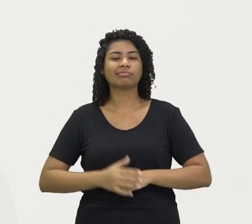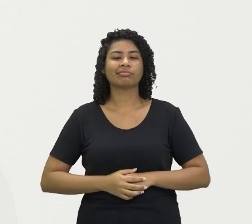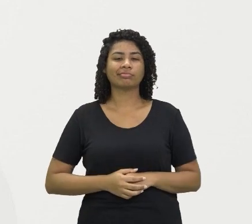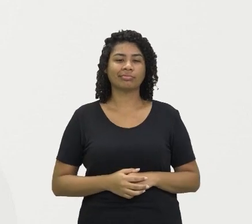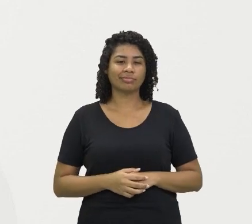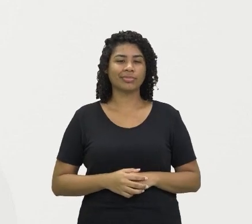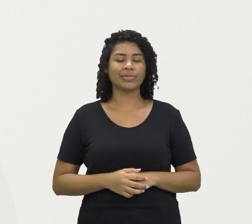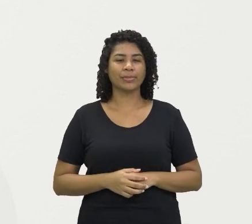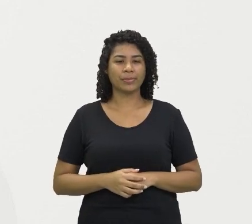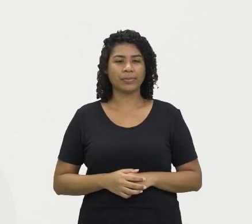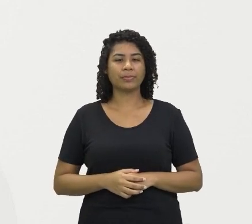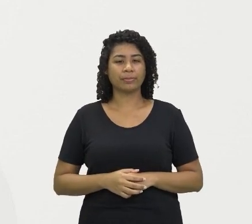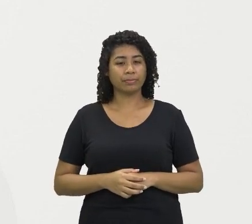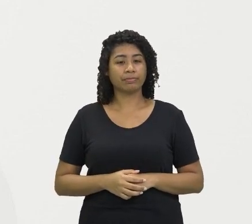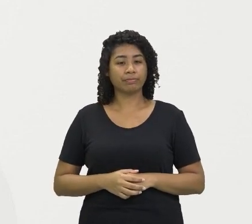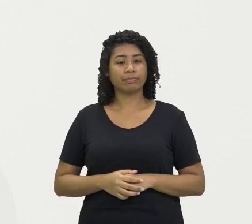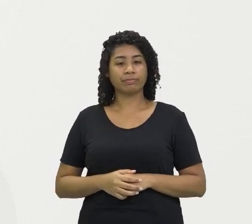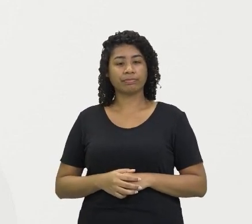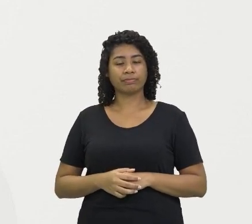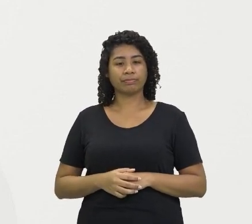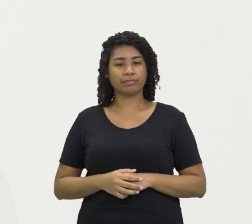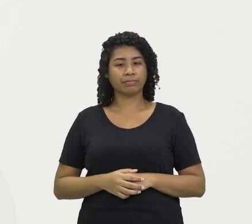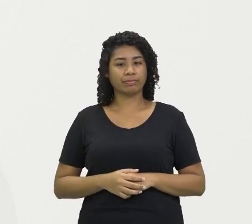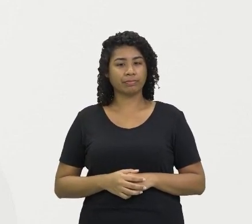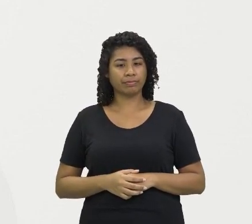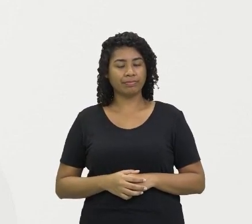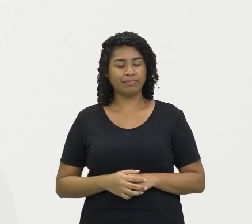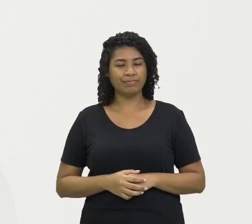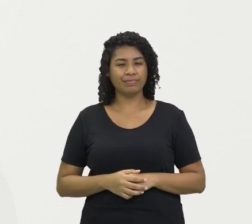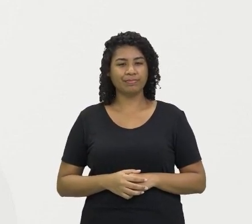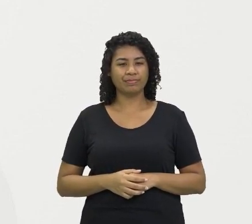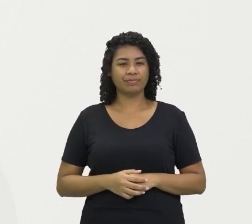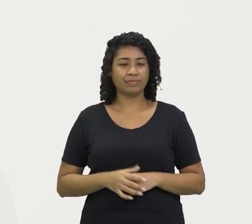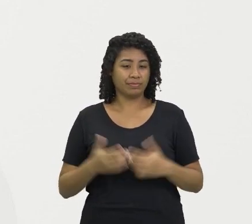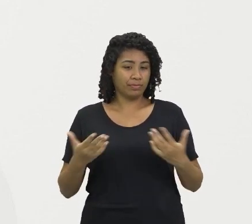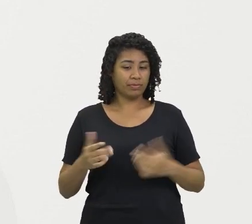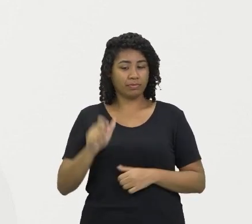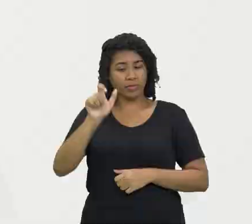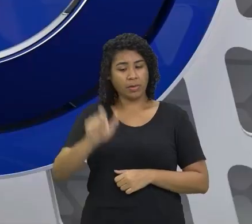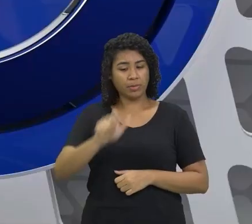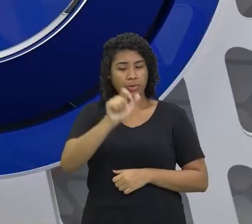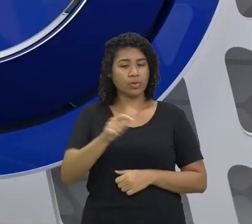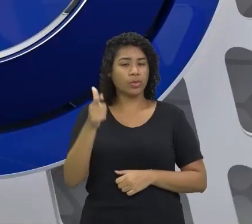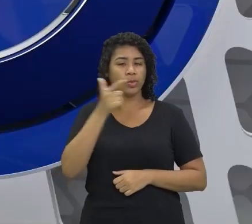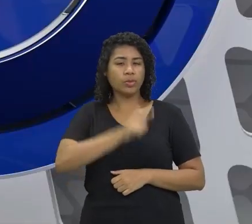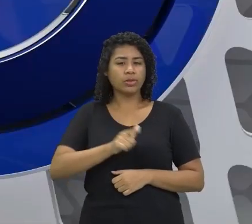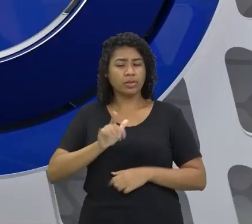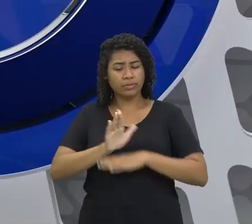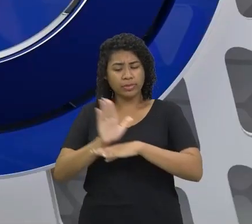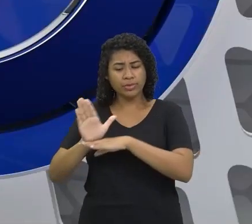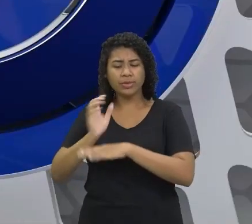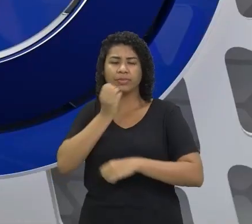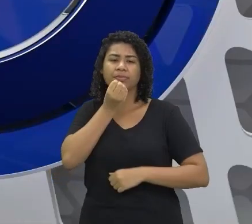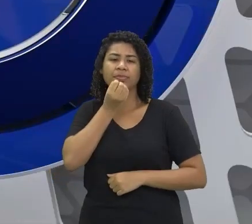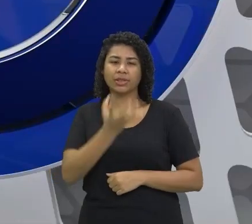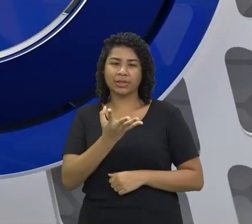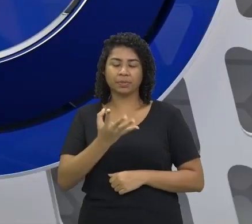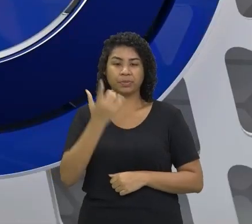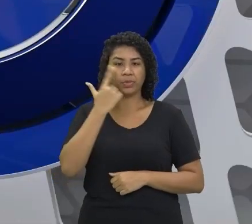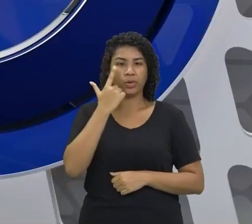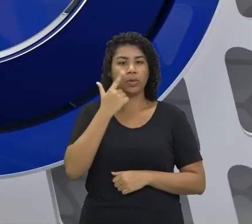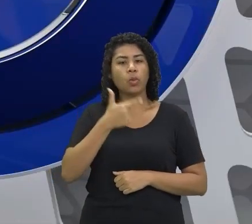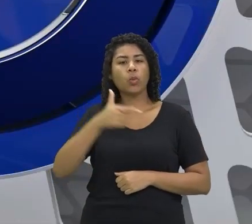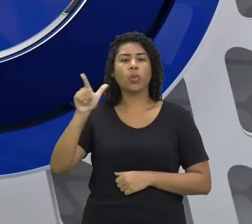objeto de prosperidade, que a pessoa esteja bem, que a pessoa possa fazer o bem. Aqui, olha só outro